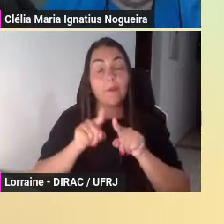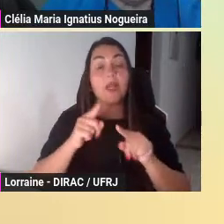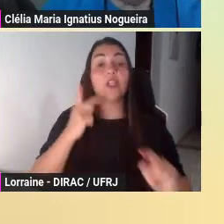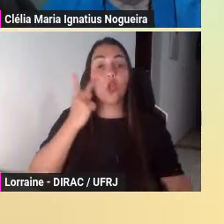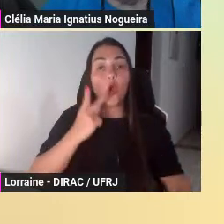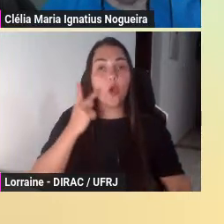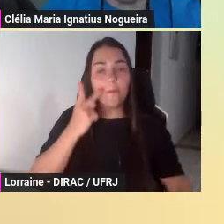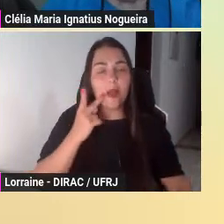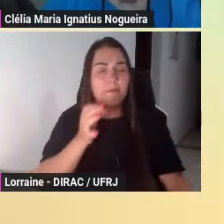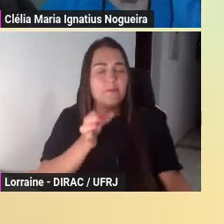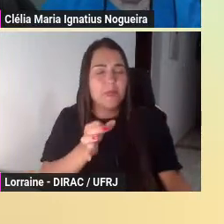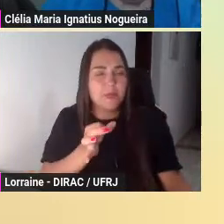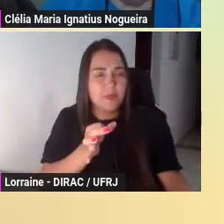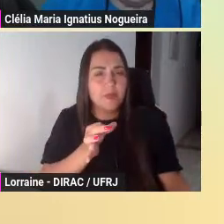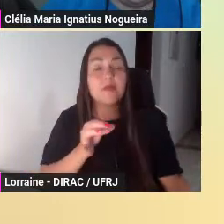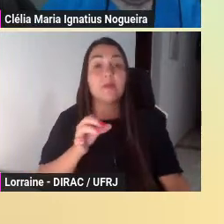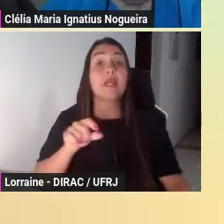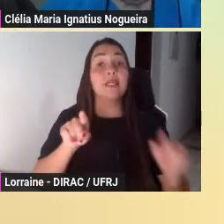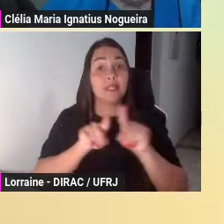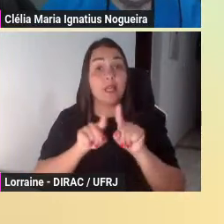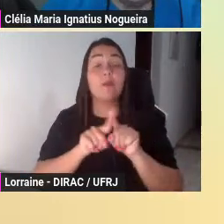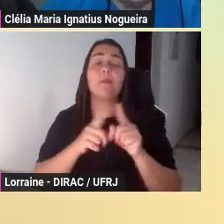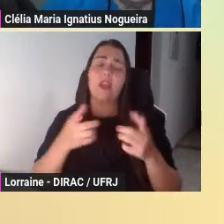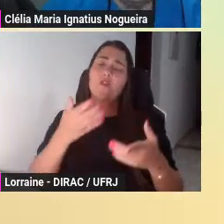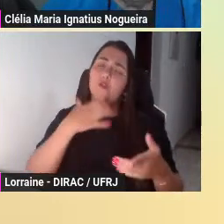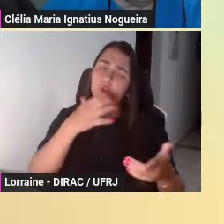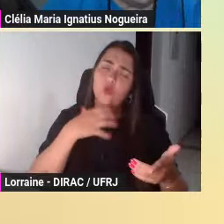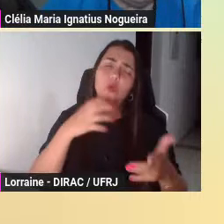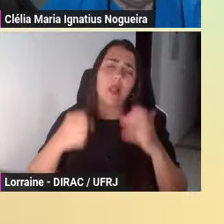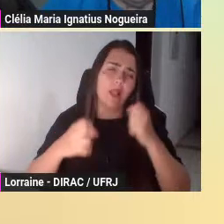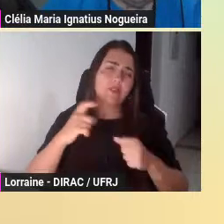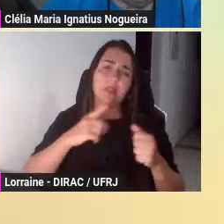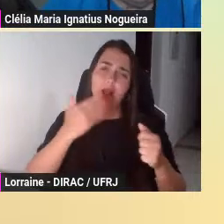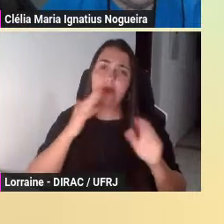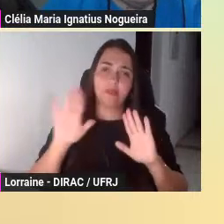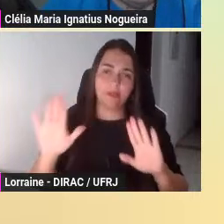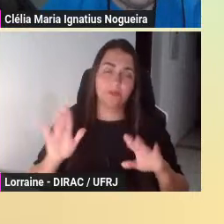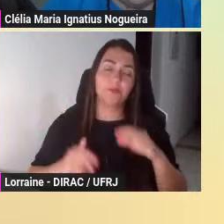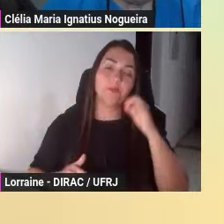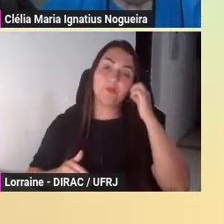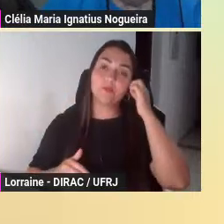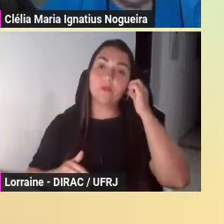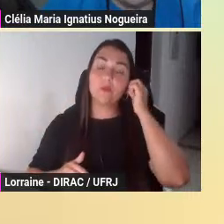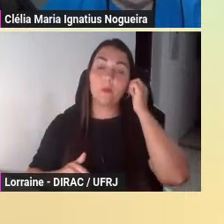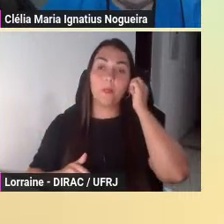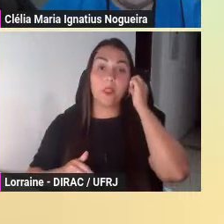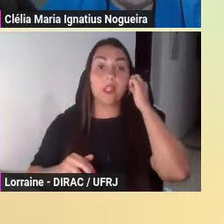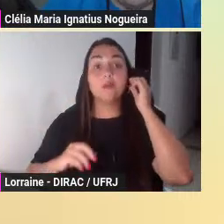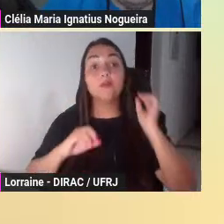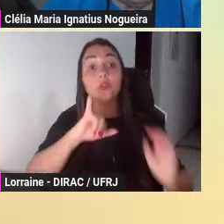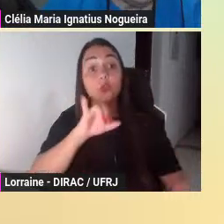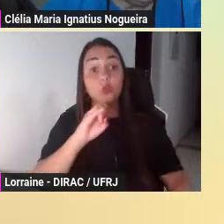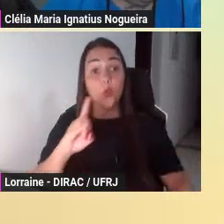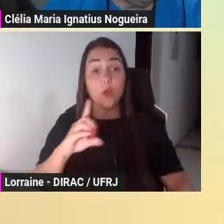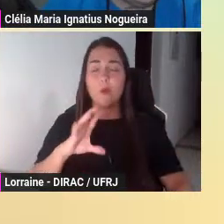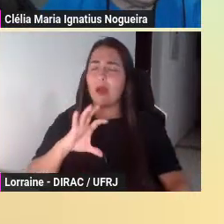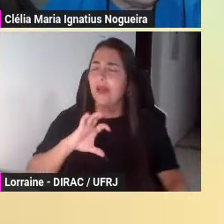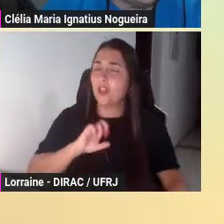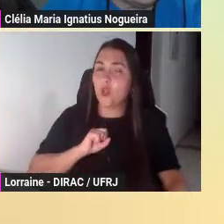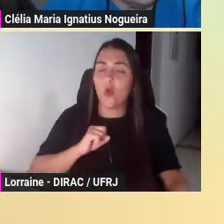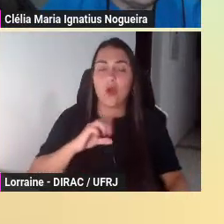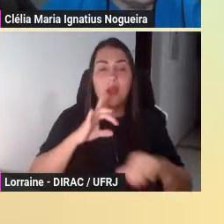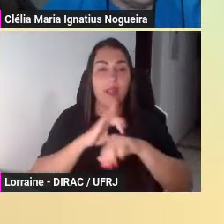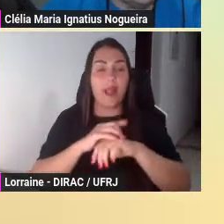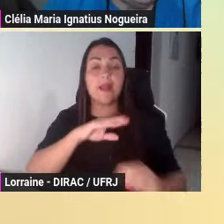toma leite, então a alimentação está ali. O João adora carne de porco e não